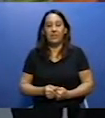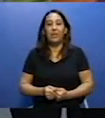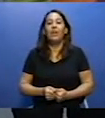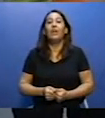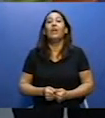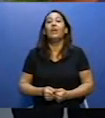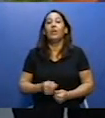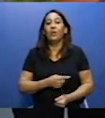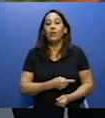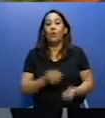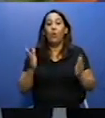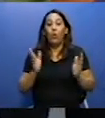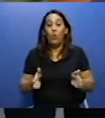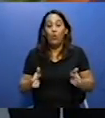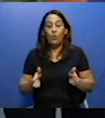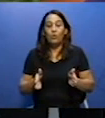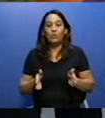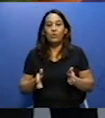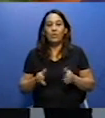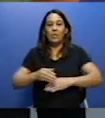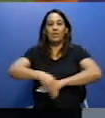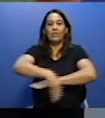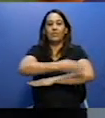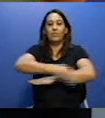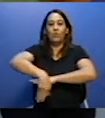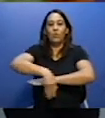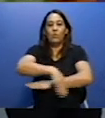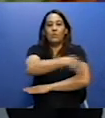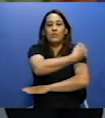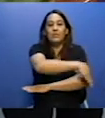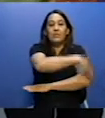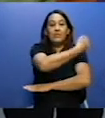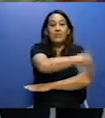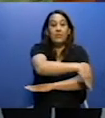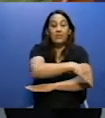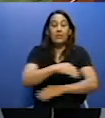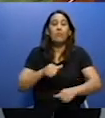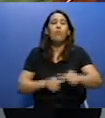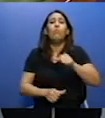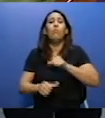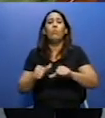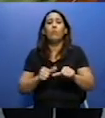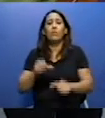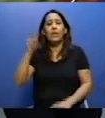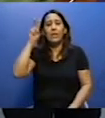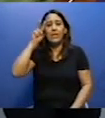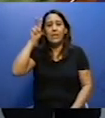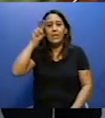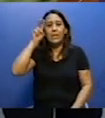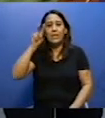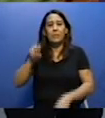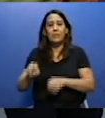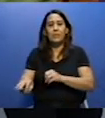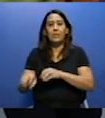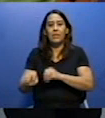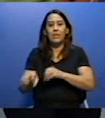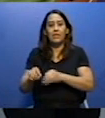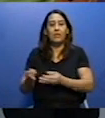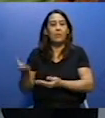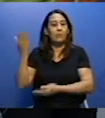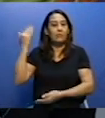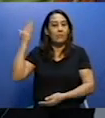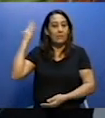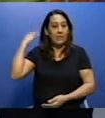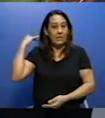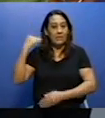lá, nossa aula de hoje, as ruas e as avenidas mudam. Lembra da aula passada que nós falamos sobre as ruas? Que as